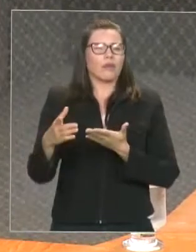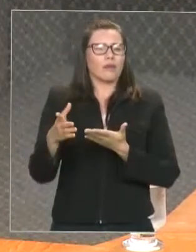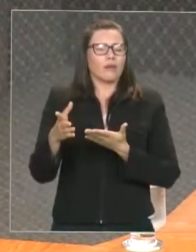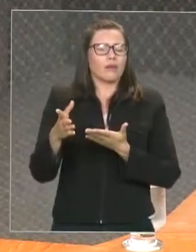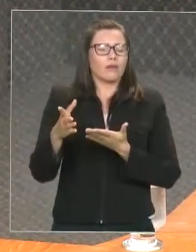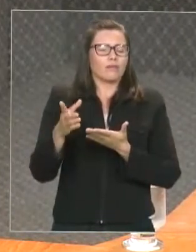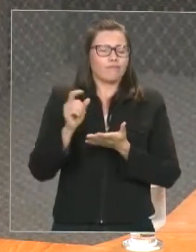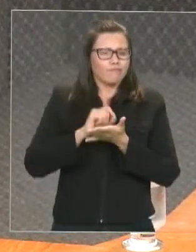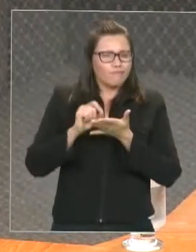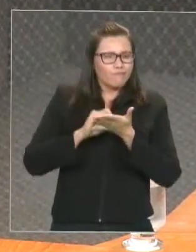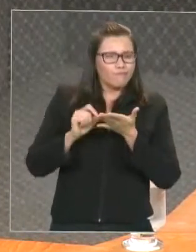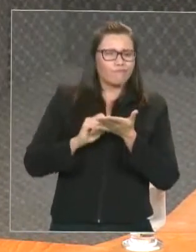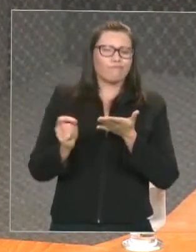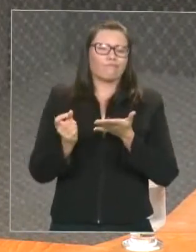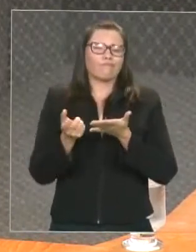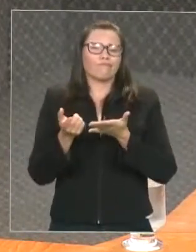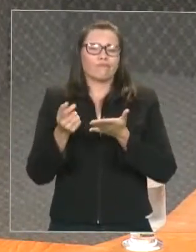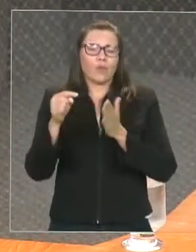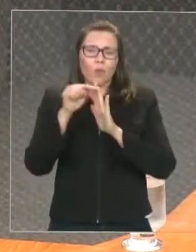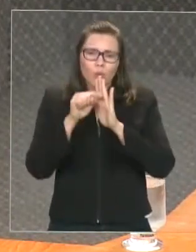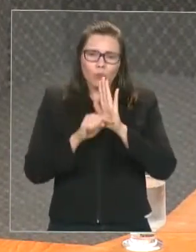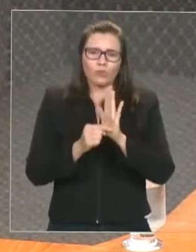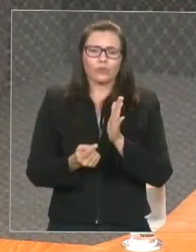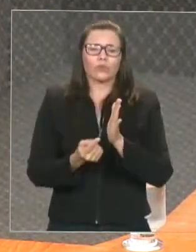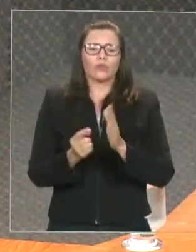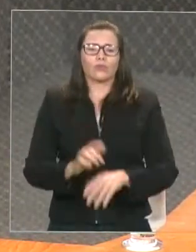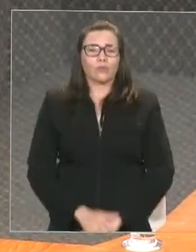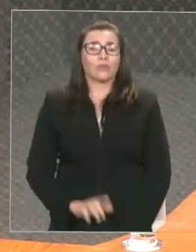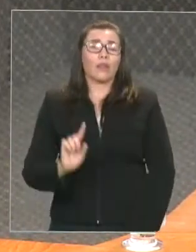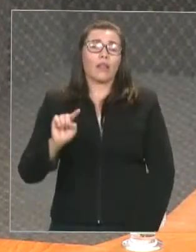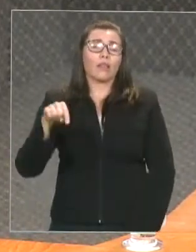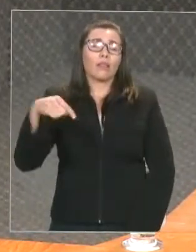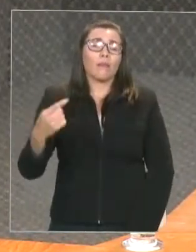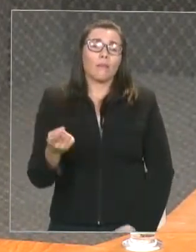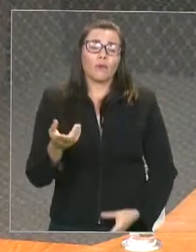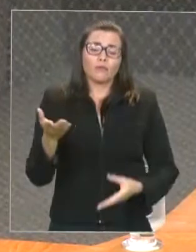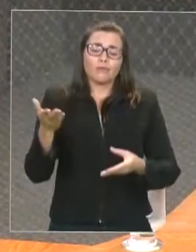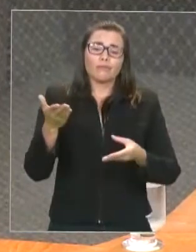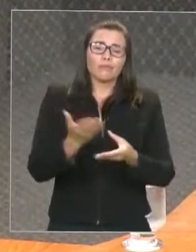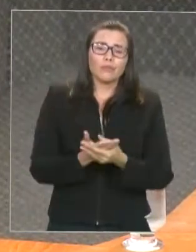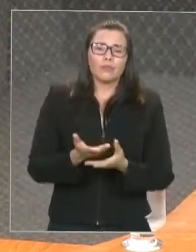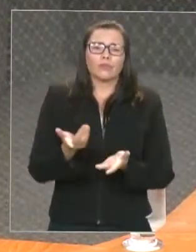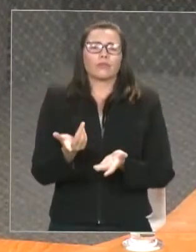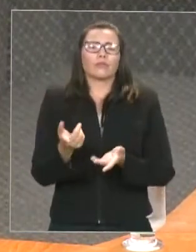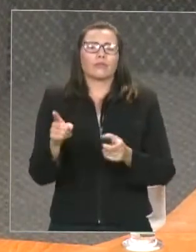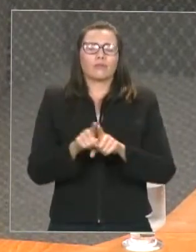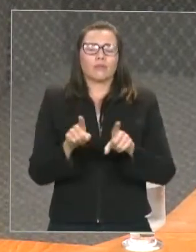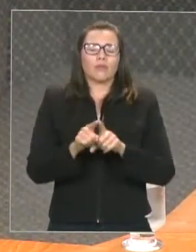de asfaltamento, para depois ser licitado esse projeto e ter o valor desta obra. E